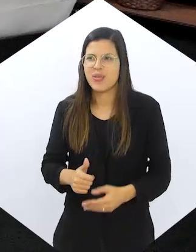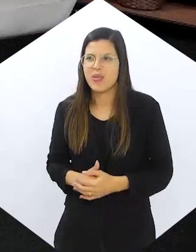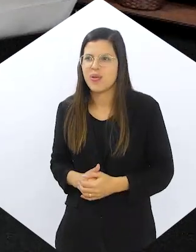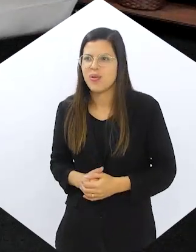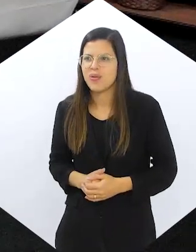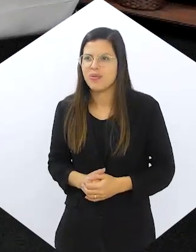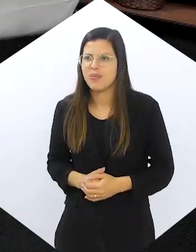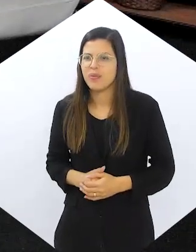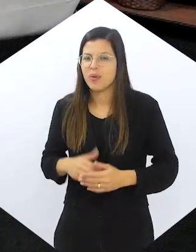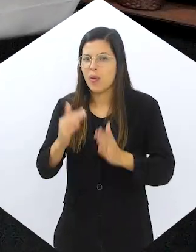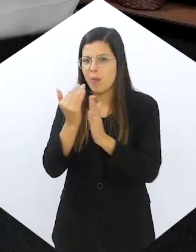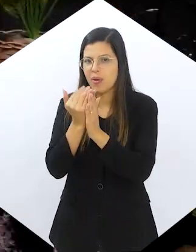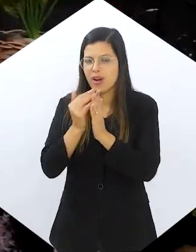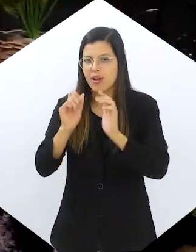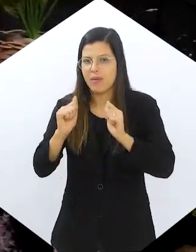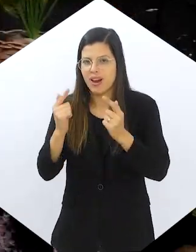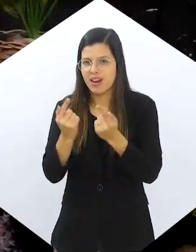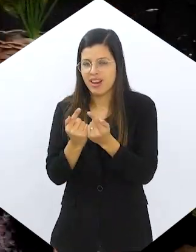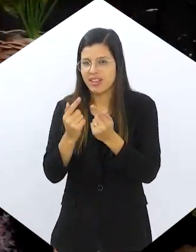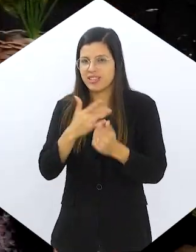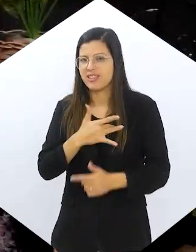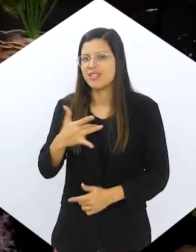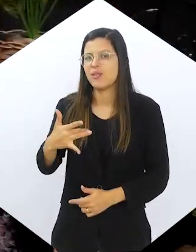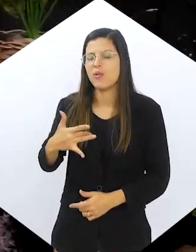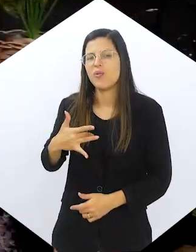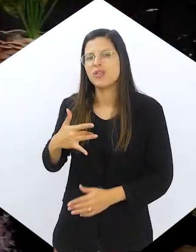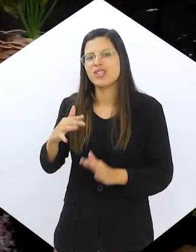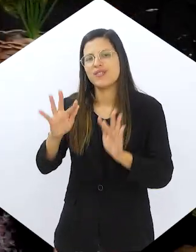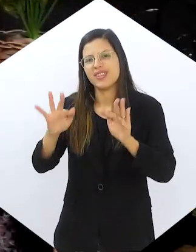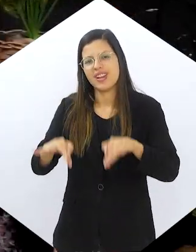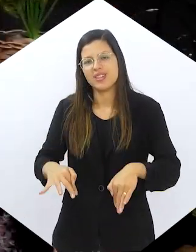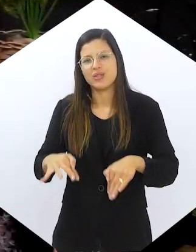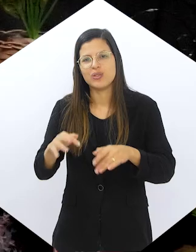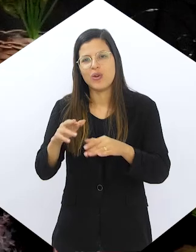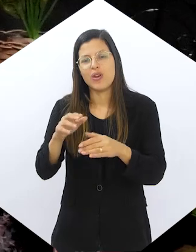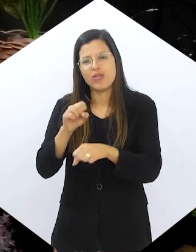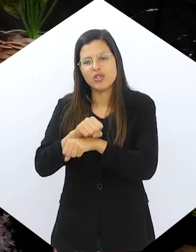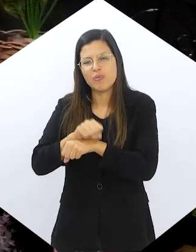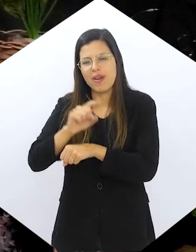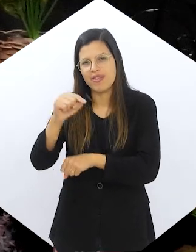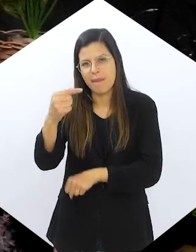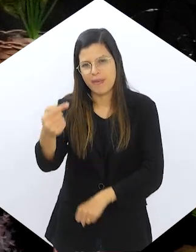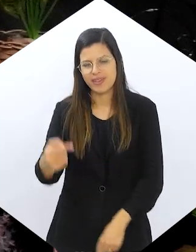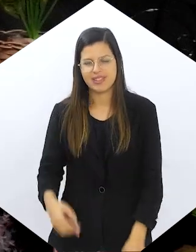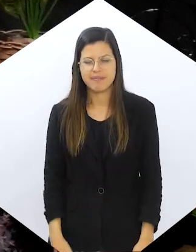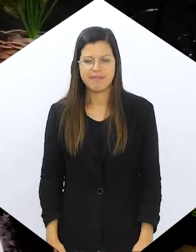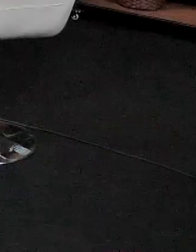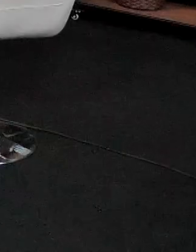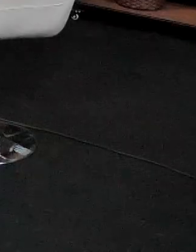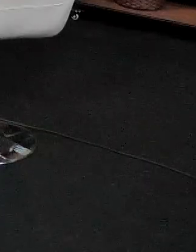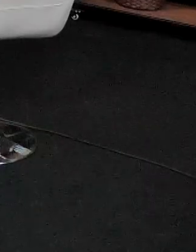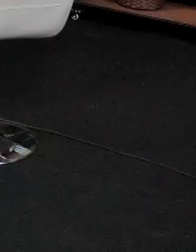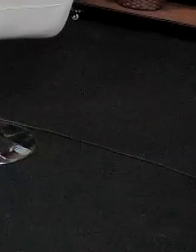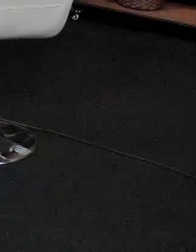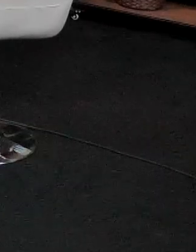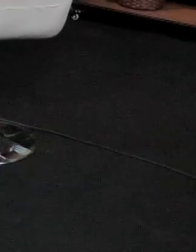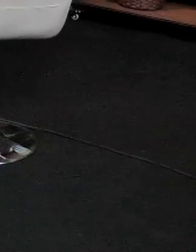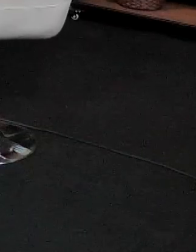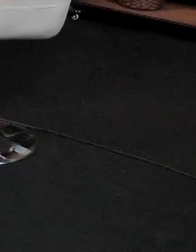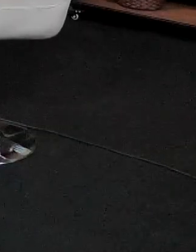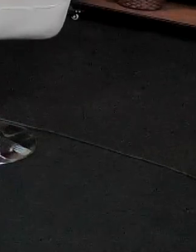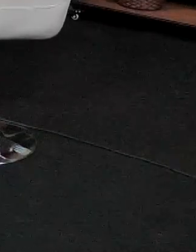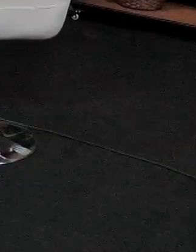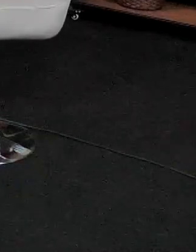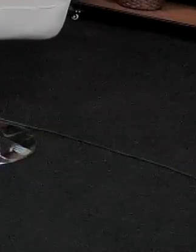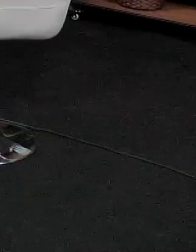mais uma Obrigada. vez. O programa Alerj Saúde fica por aqui e eu te espero na próxima. Até lá!